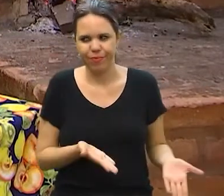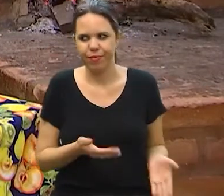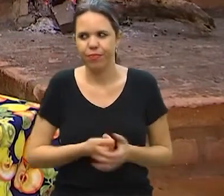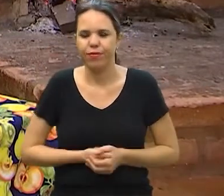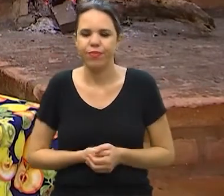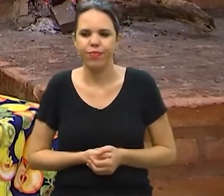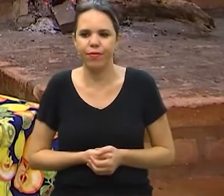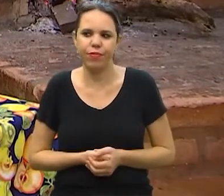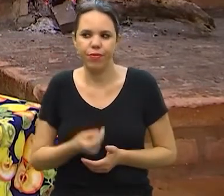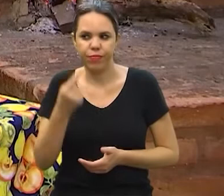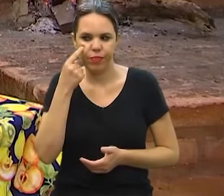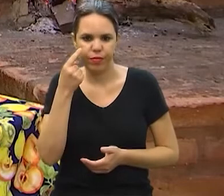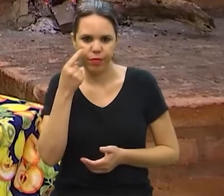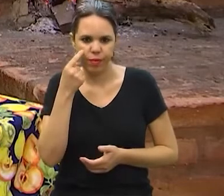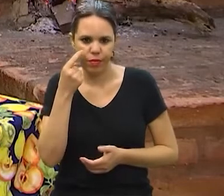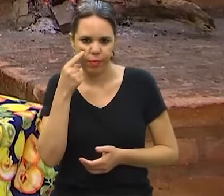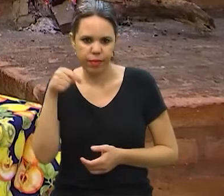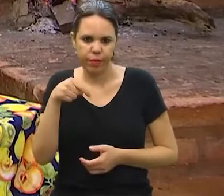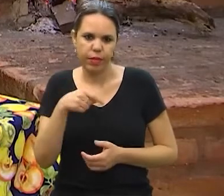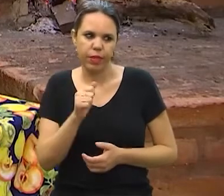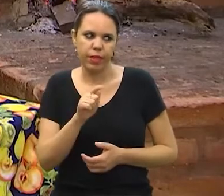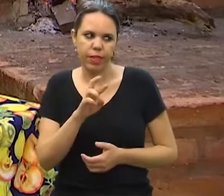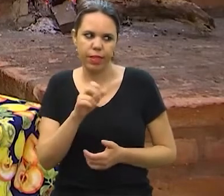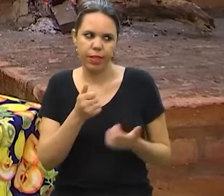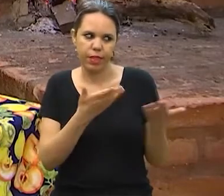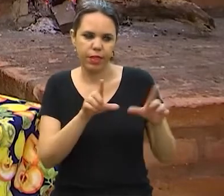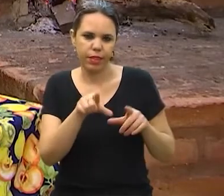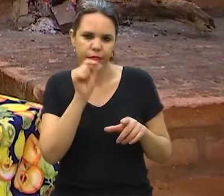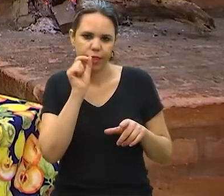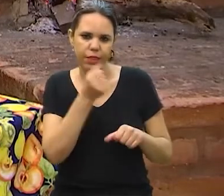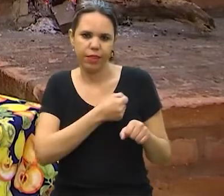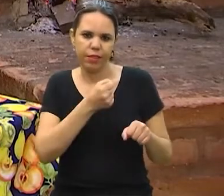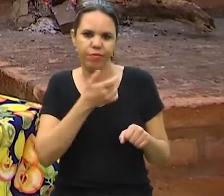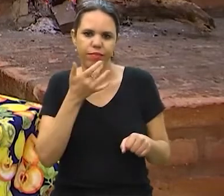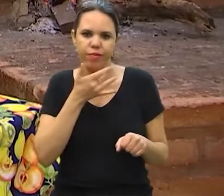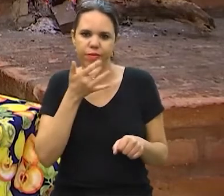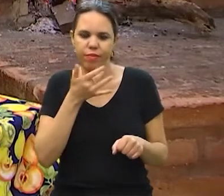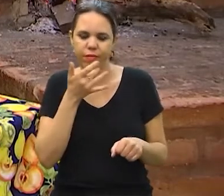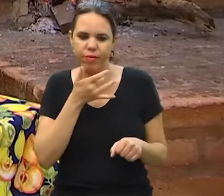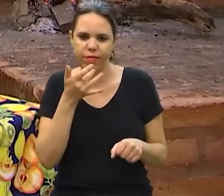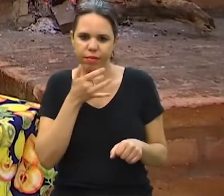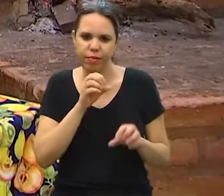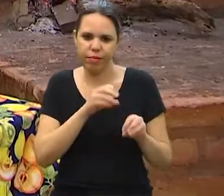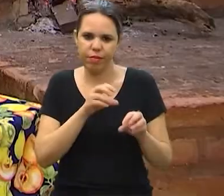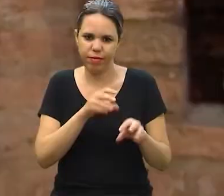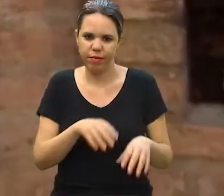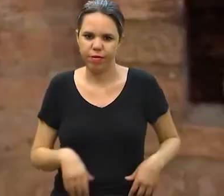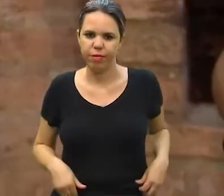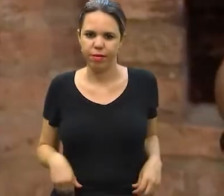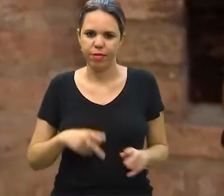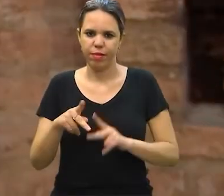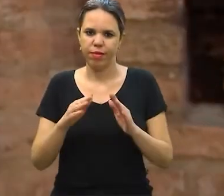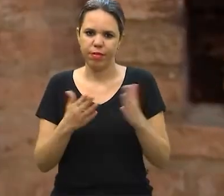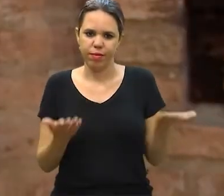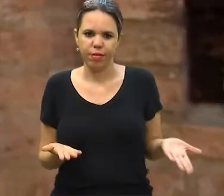a gente. E olha, gente, a Alessandra separou aqui uma receita deliciosa. O que a gente vai ensinar para o pessoal de casa? Hoje